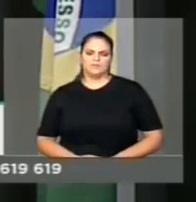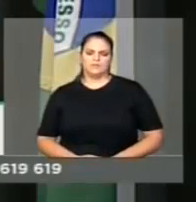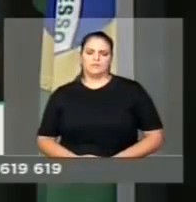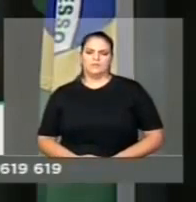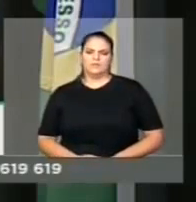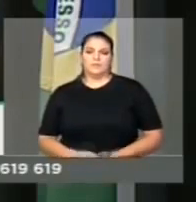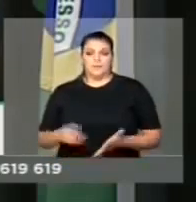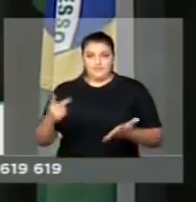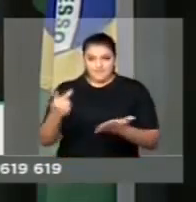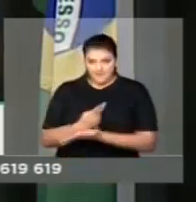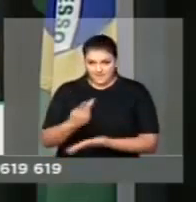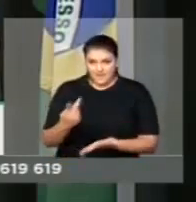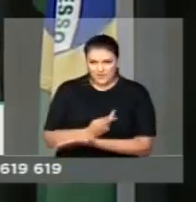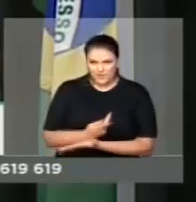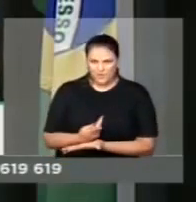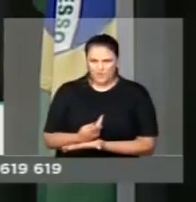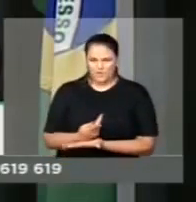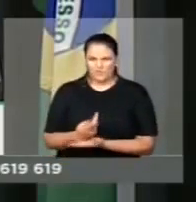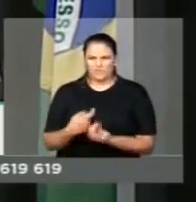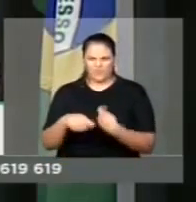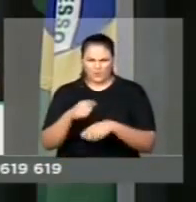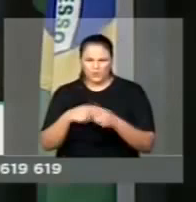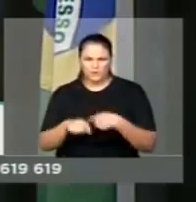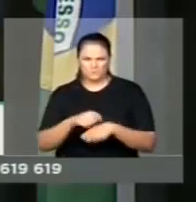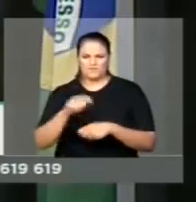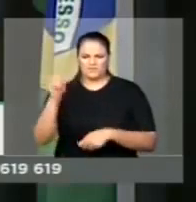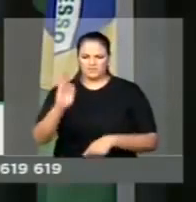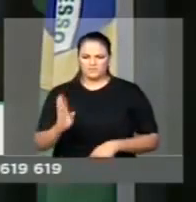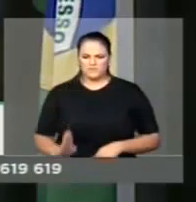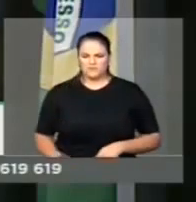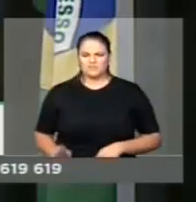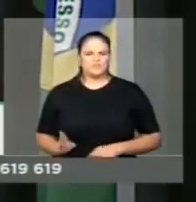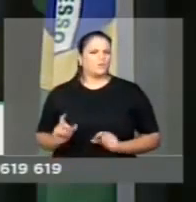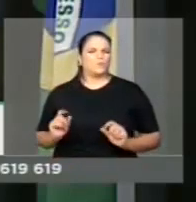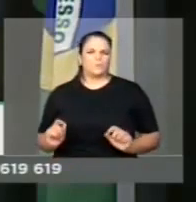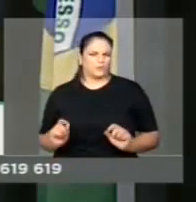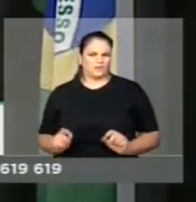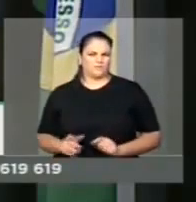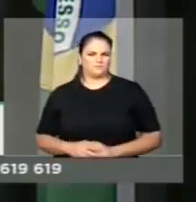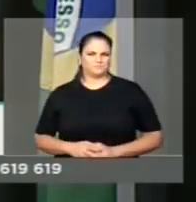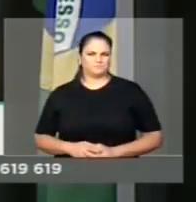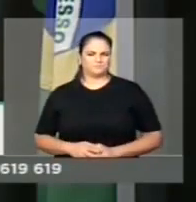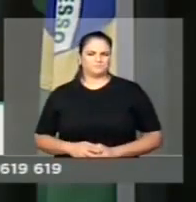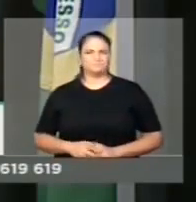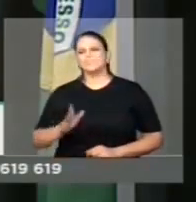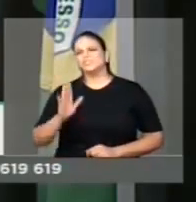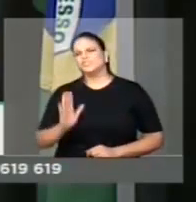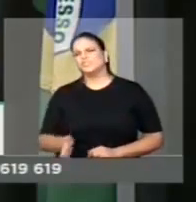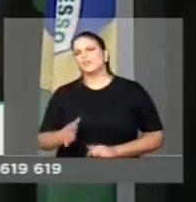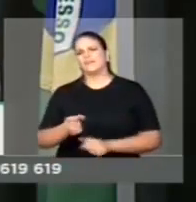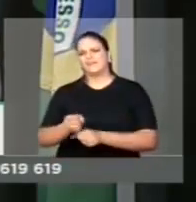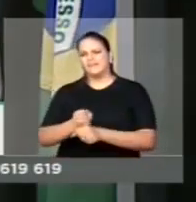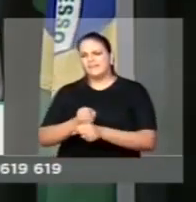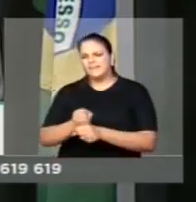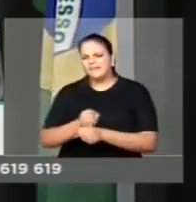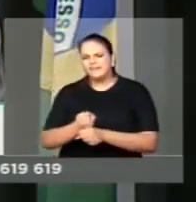da economia brasileira, que ao longo de muitos anos, com reforma